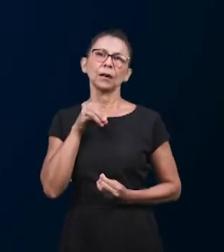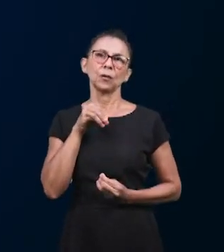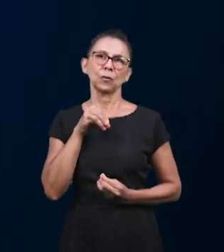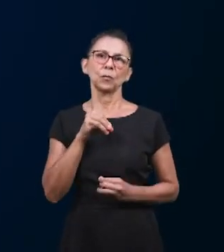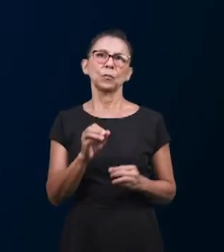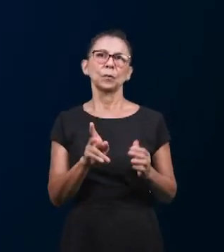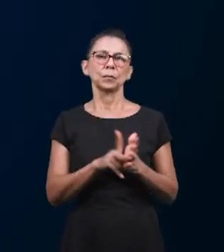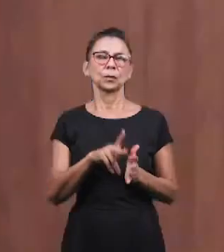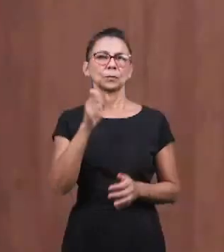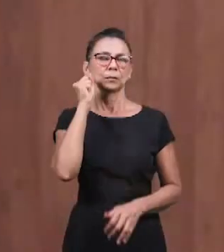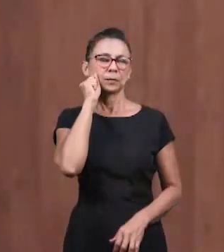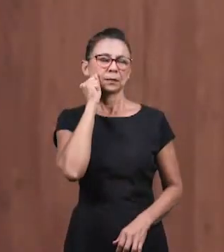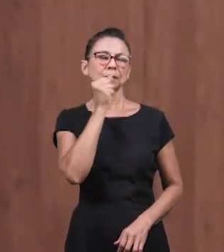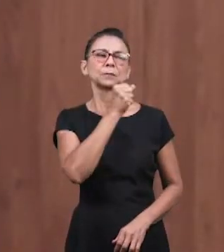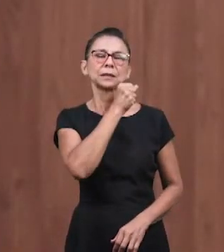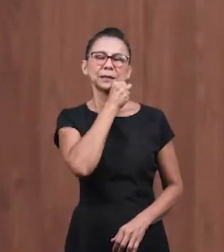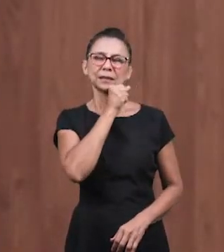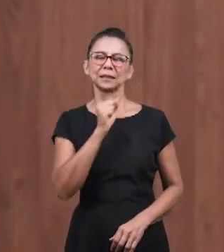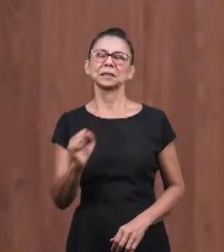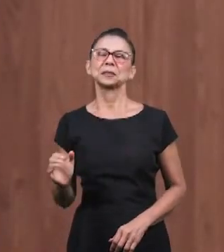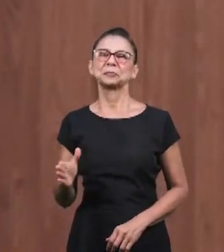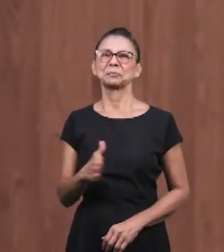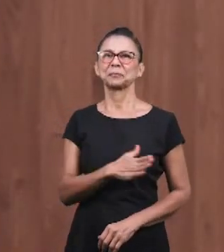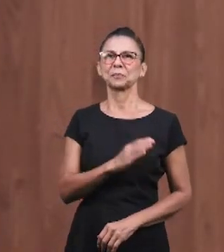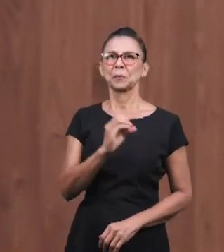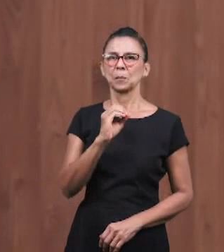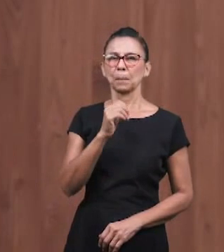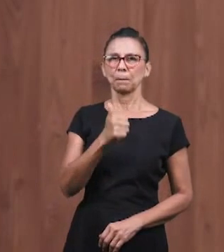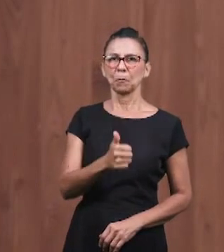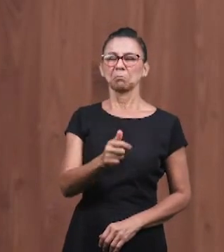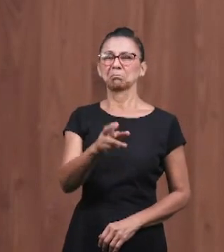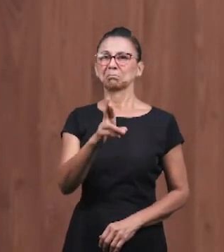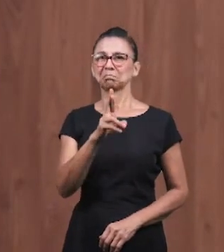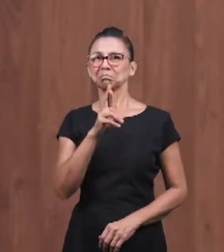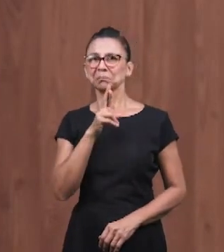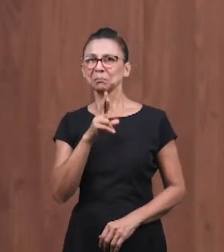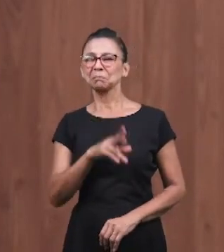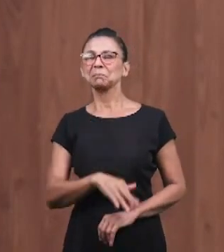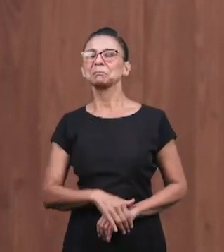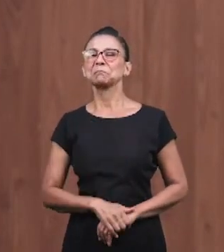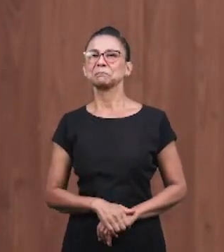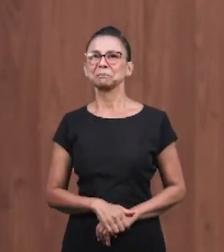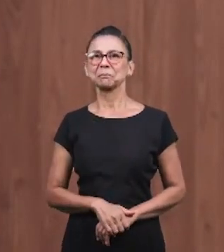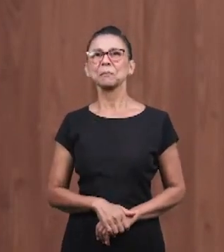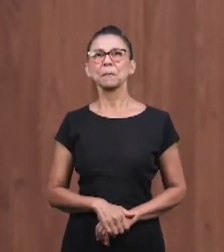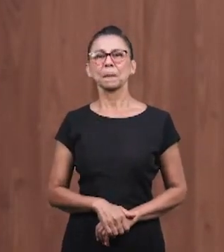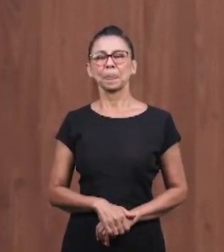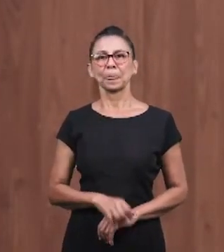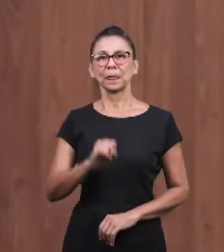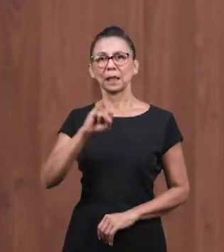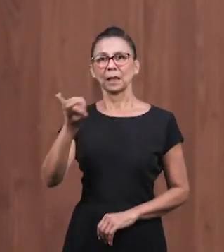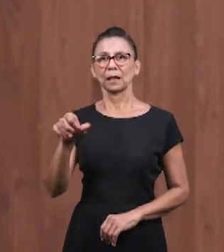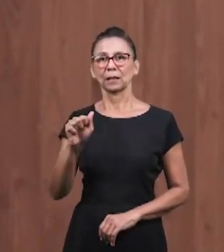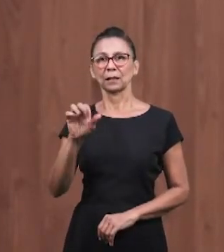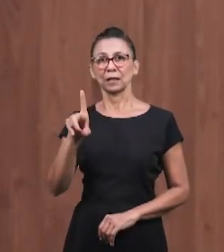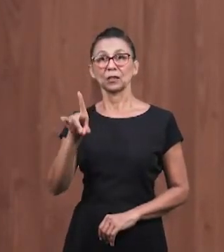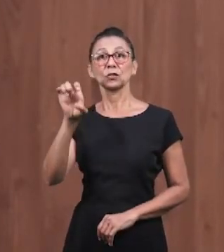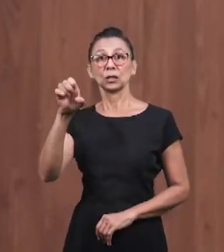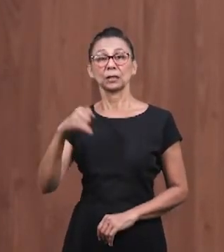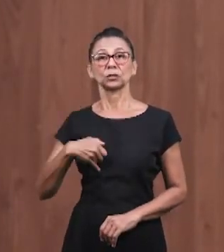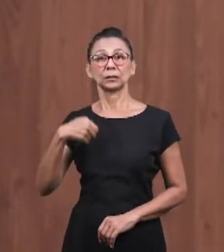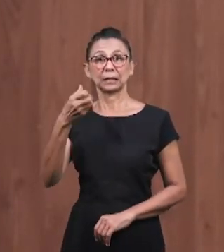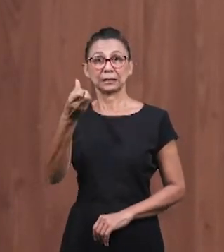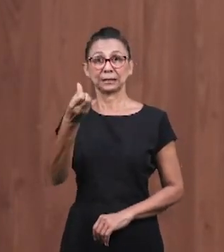che disseta l'anima. Muito bem, irmãos, muito bem respondido pelos nossos irmãos as perguntas, principalmente a resposta que a Jade, de 6